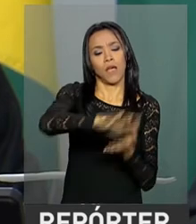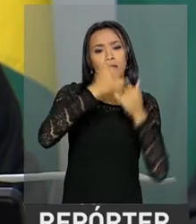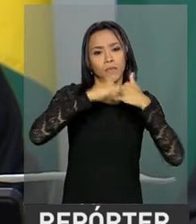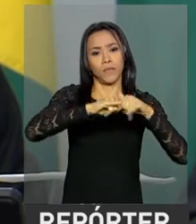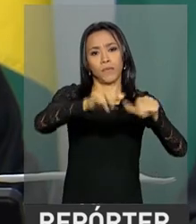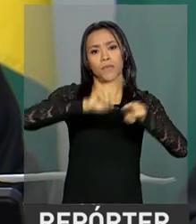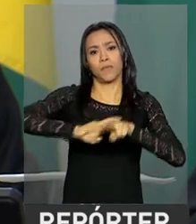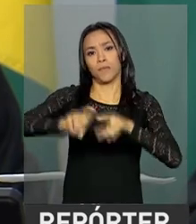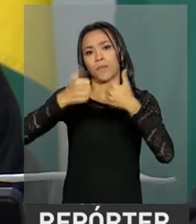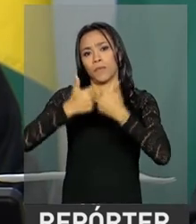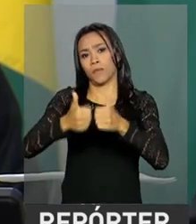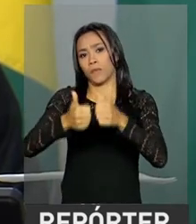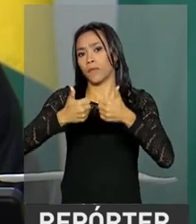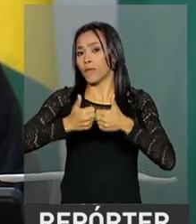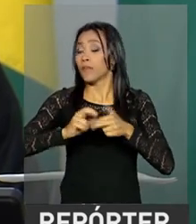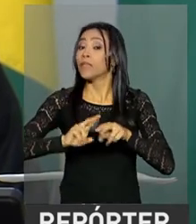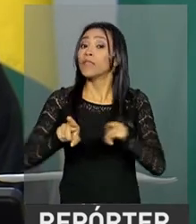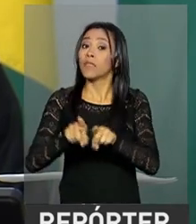transportes